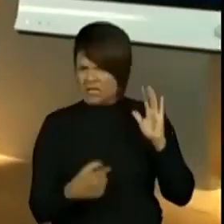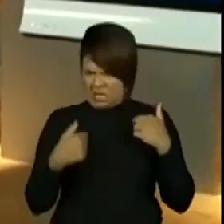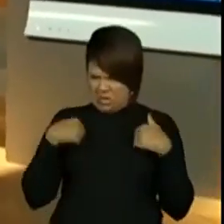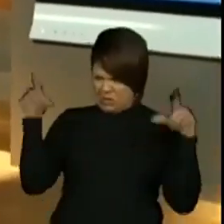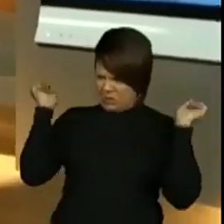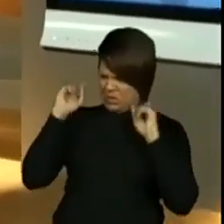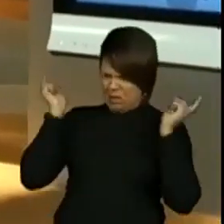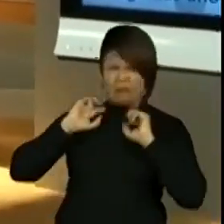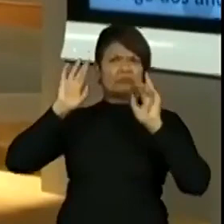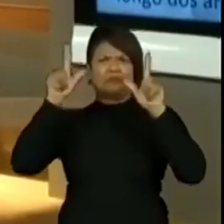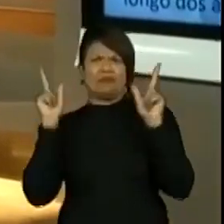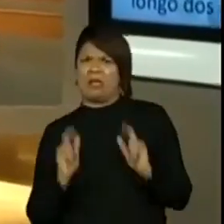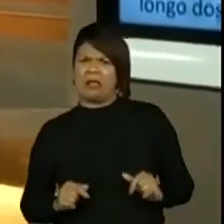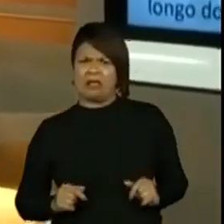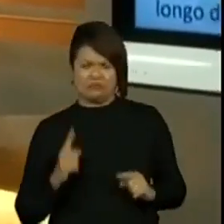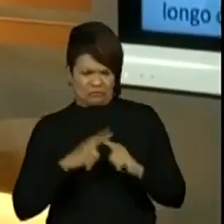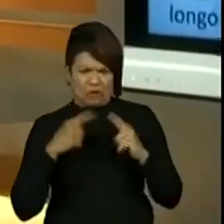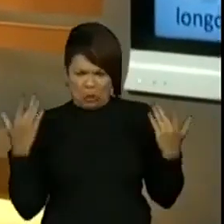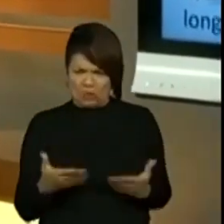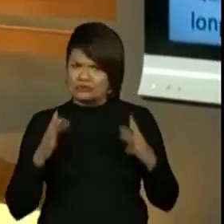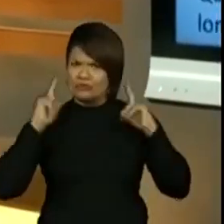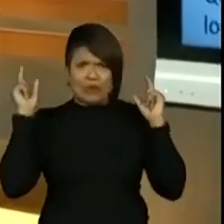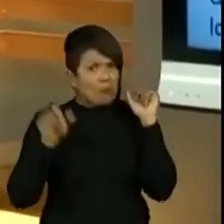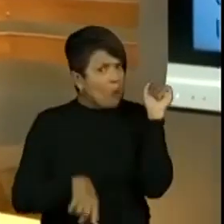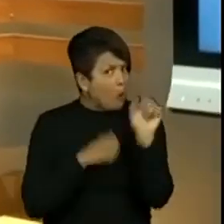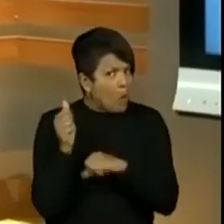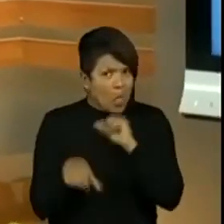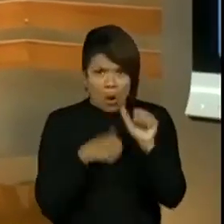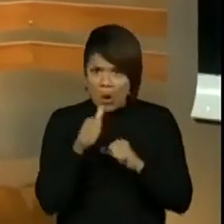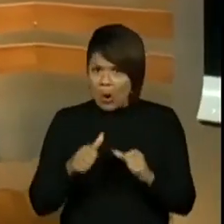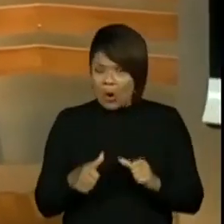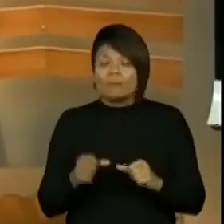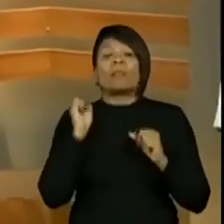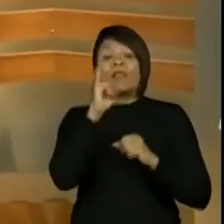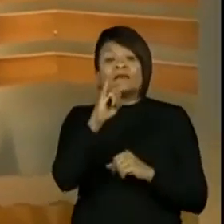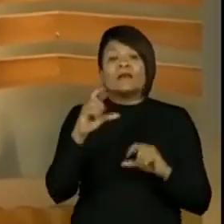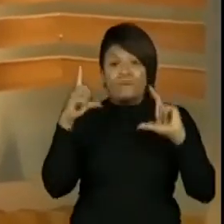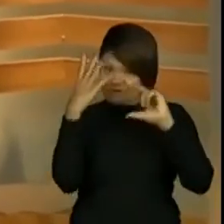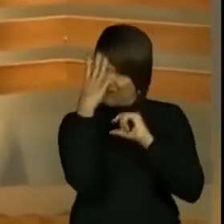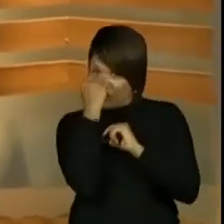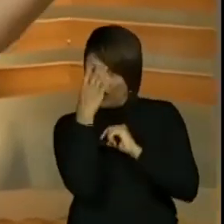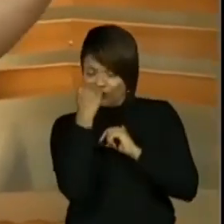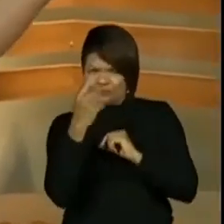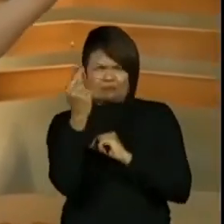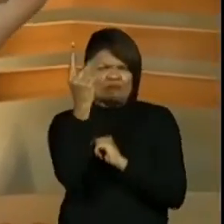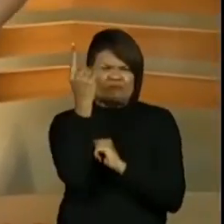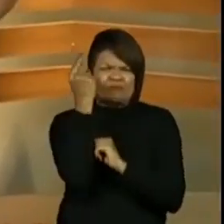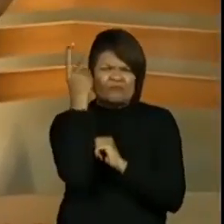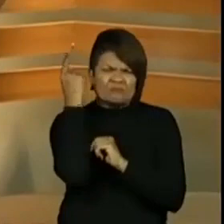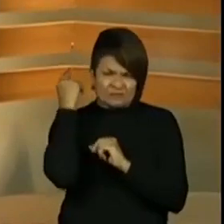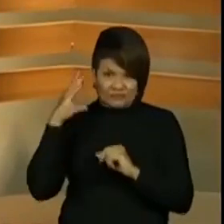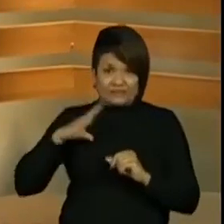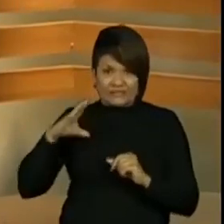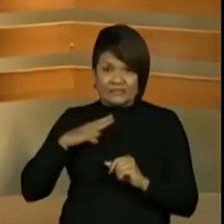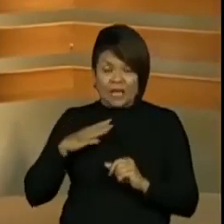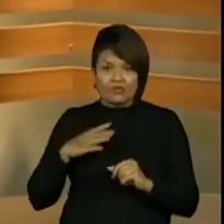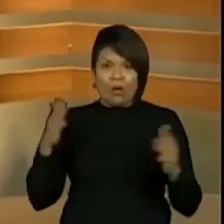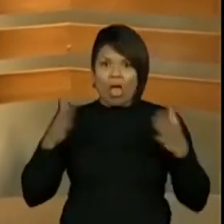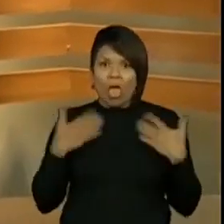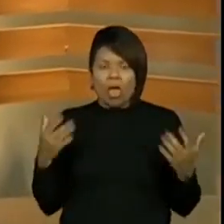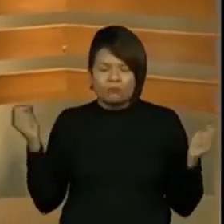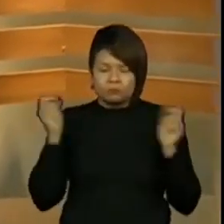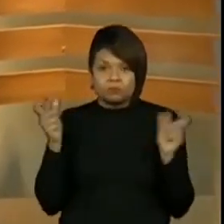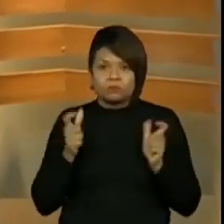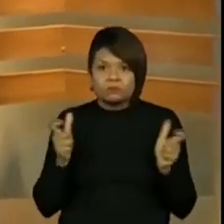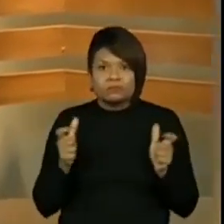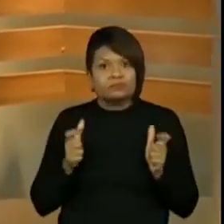diferente do que vocês conhecem hoje a cidade. Se você pegar foto antiga da cidade, vocês vão levar um choque, como vocês fizeram aqui com o telefone, que levou aquele